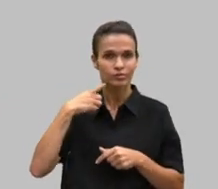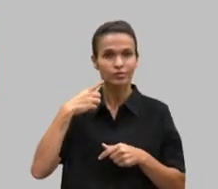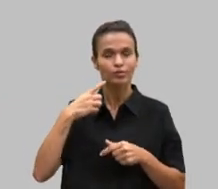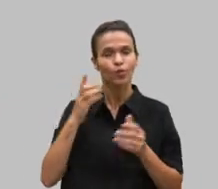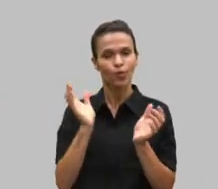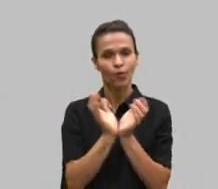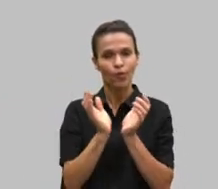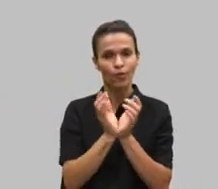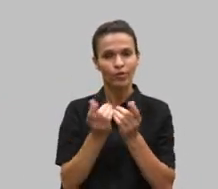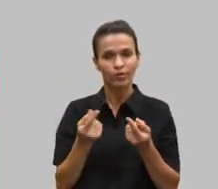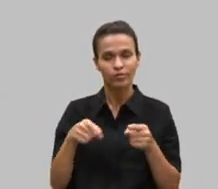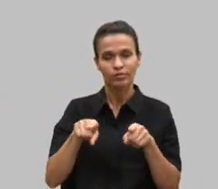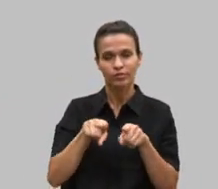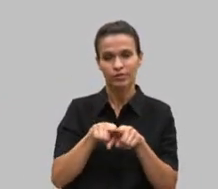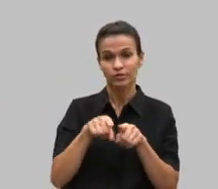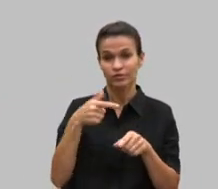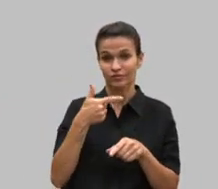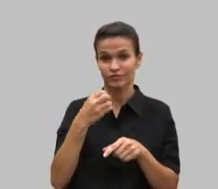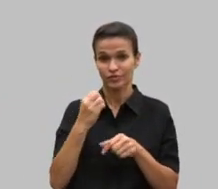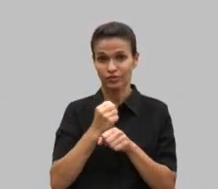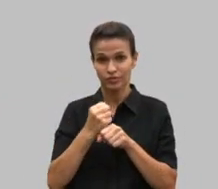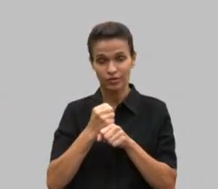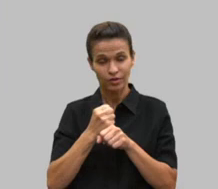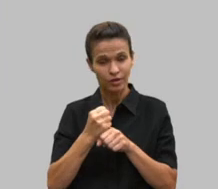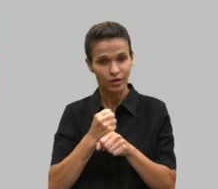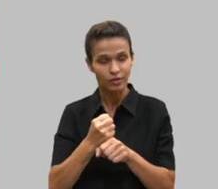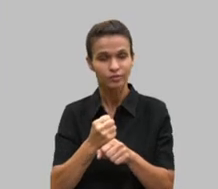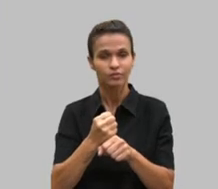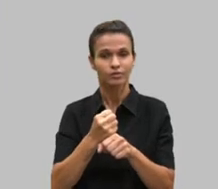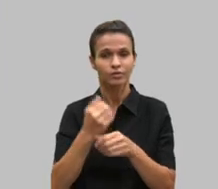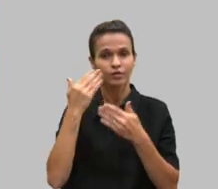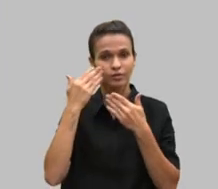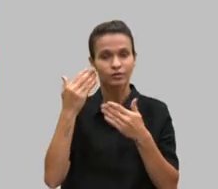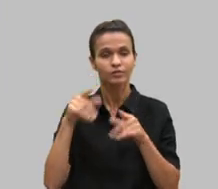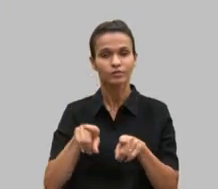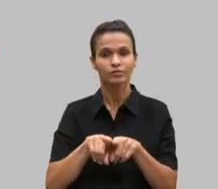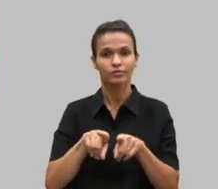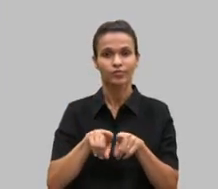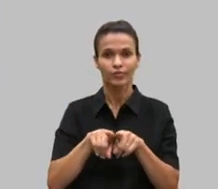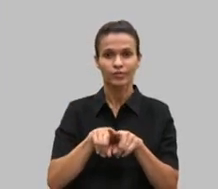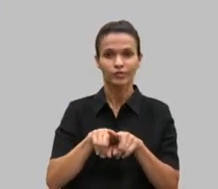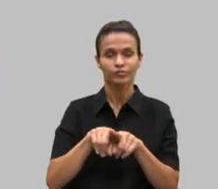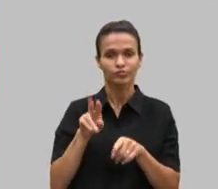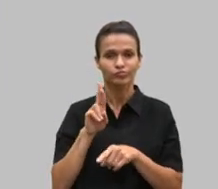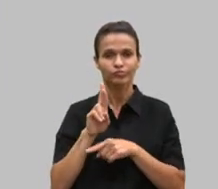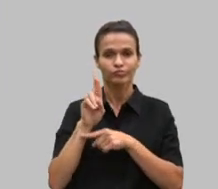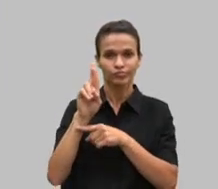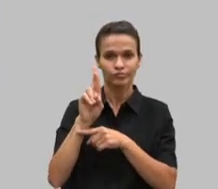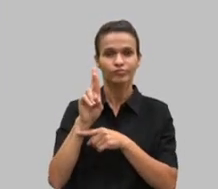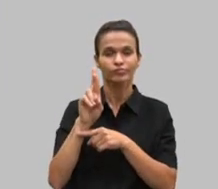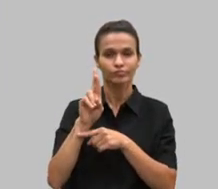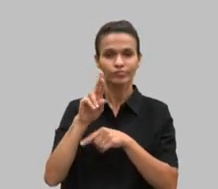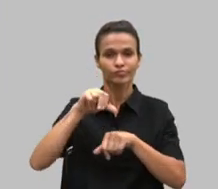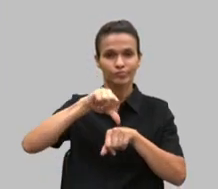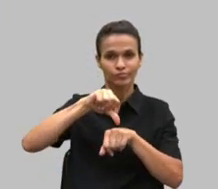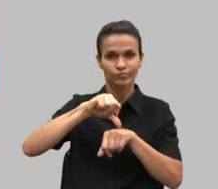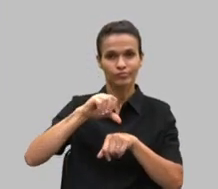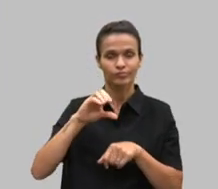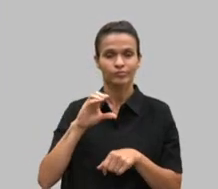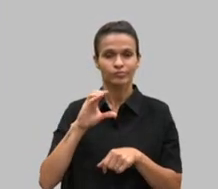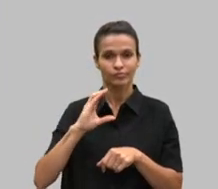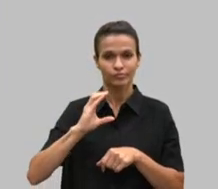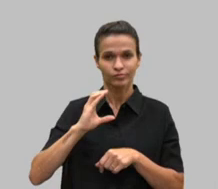essa parceria de 20 anos Agradeço também a chefe de departamento de Ciências Sociais a